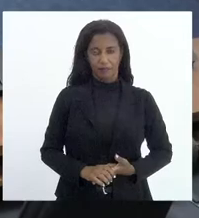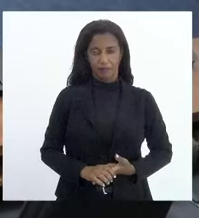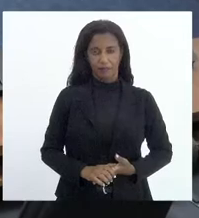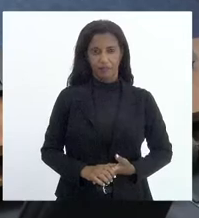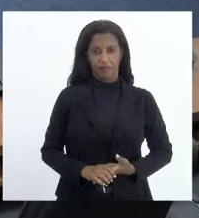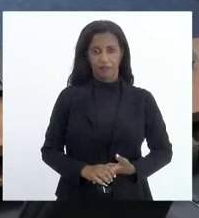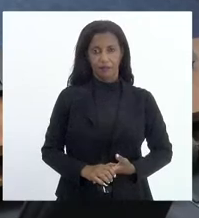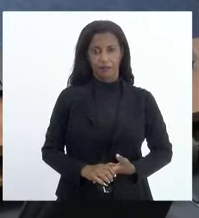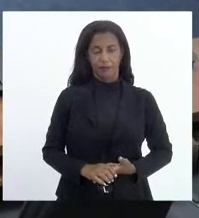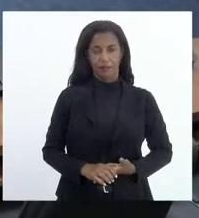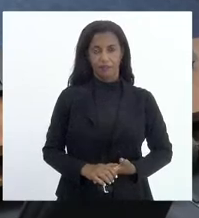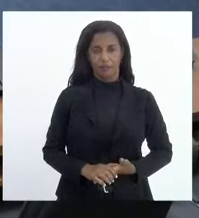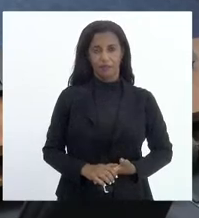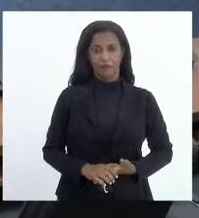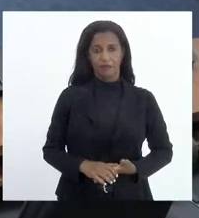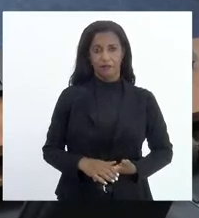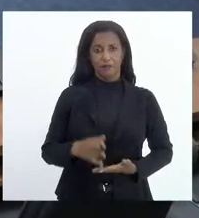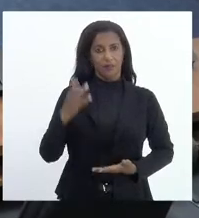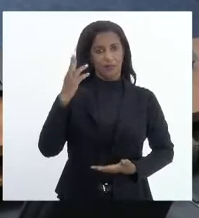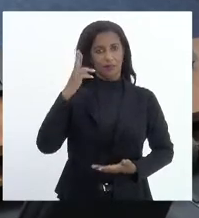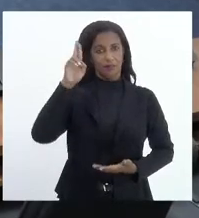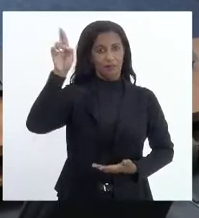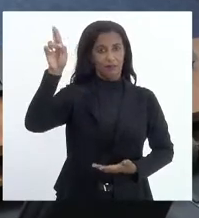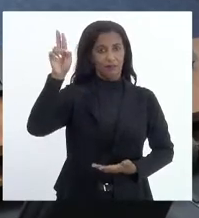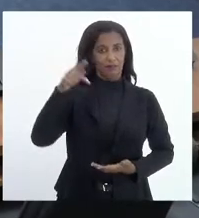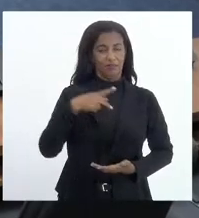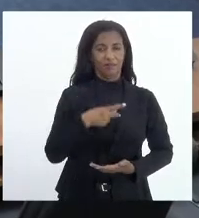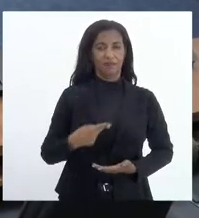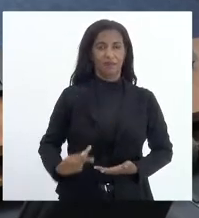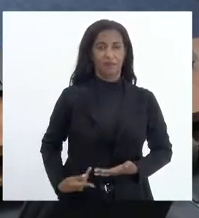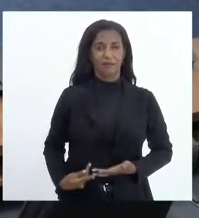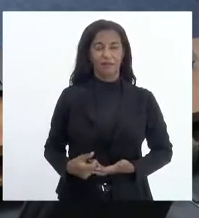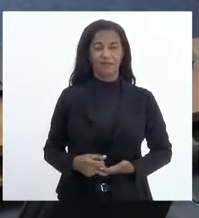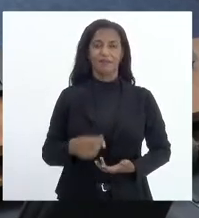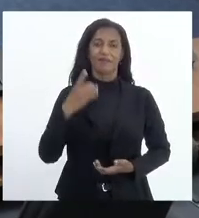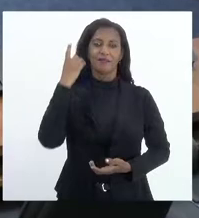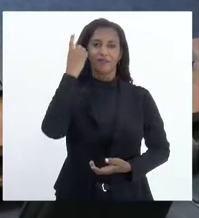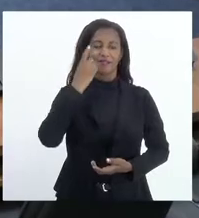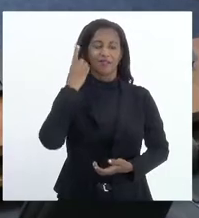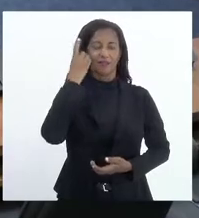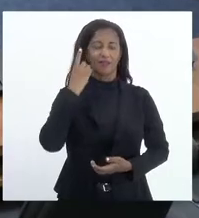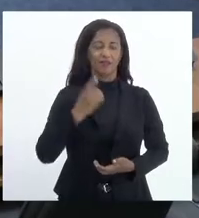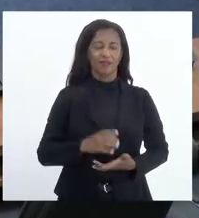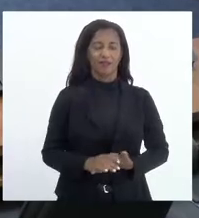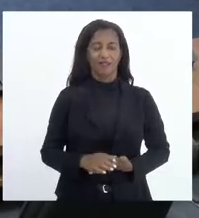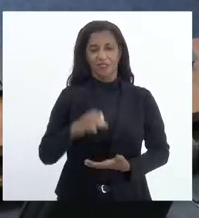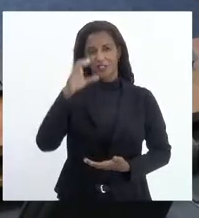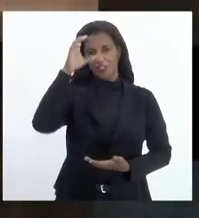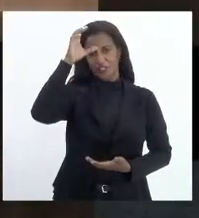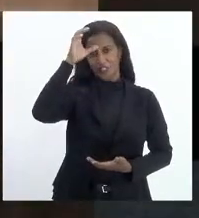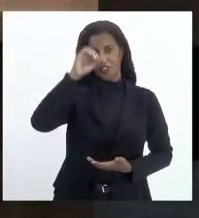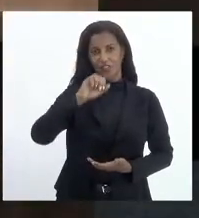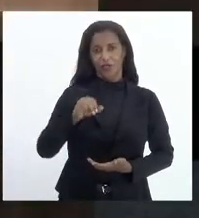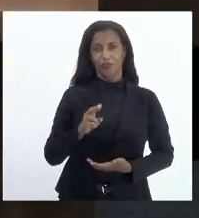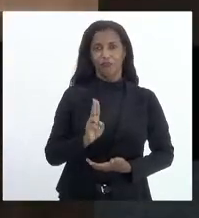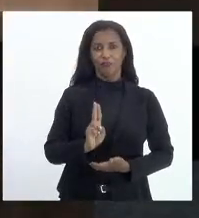a senhora Presidente deputada tiaraju